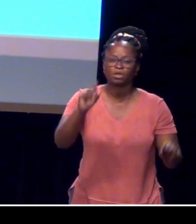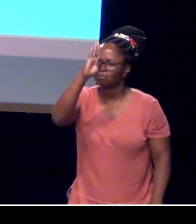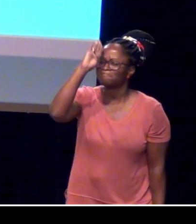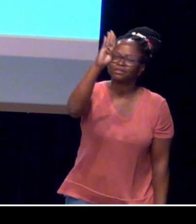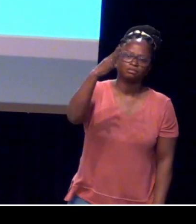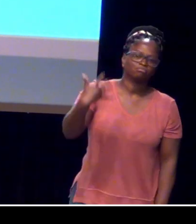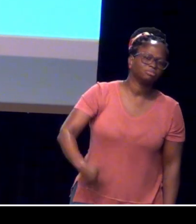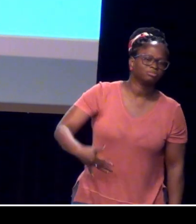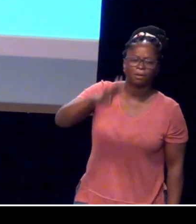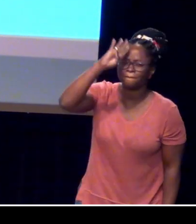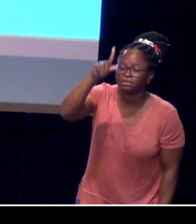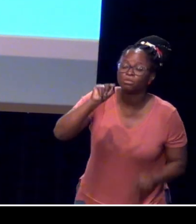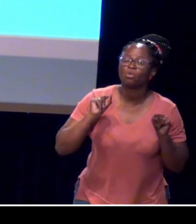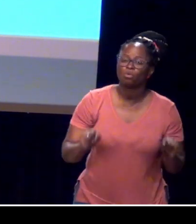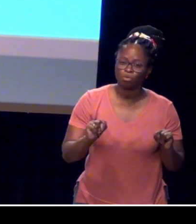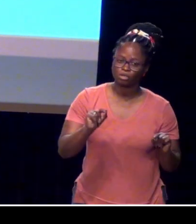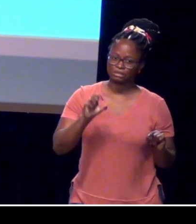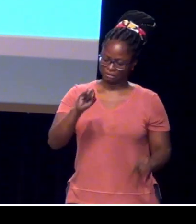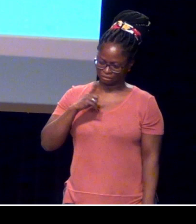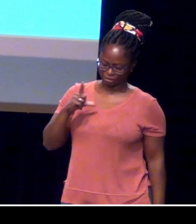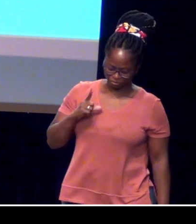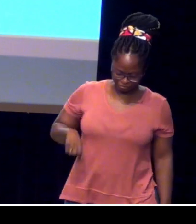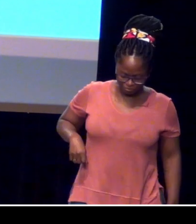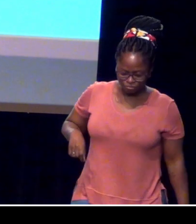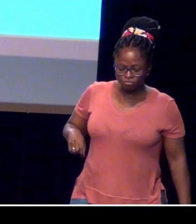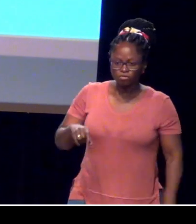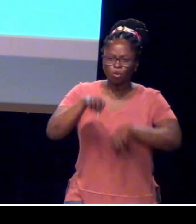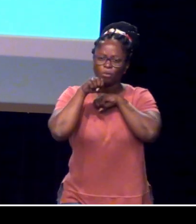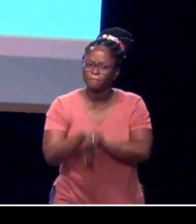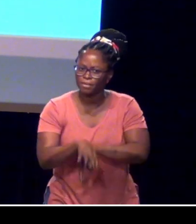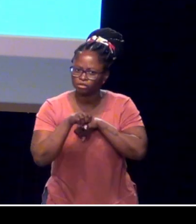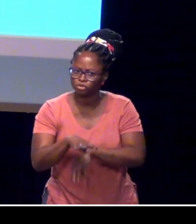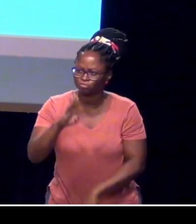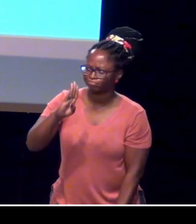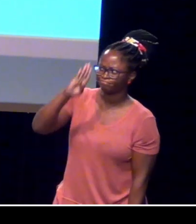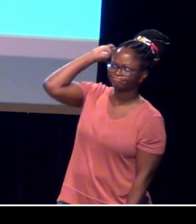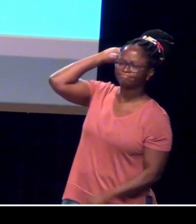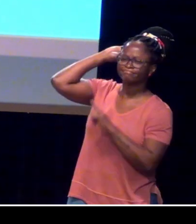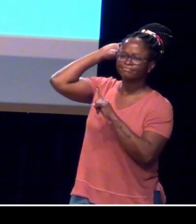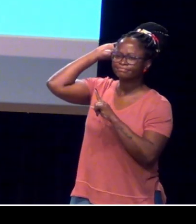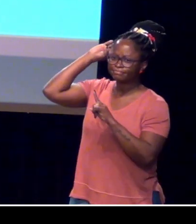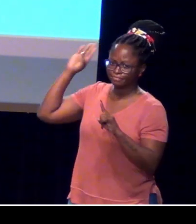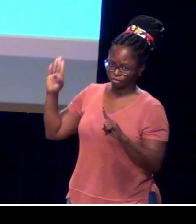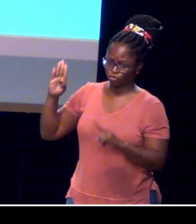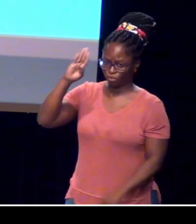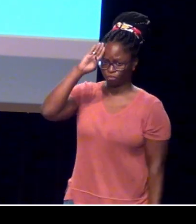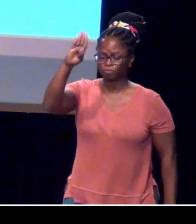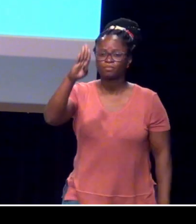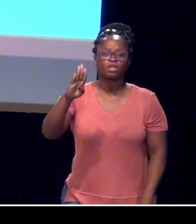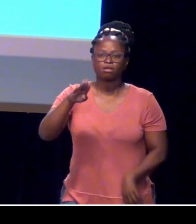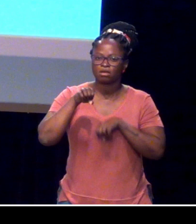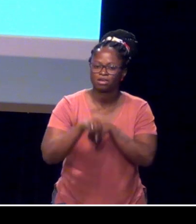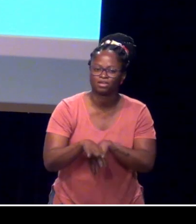destaque, isso, apesar de tudo isso, uma educação bakhtinianamente orientada